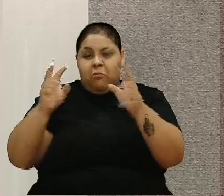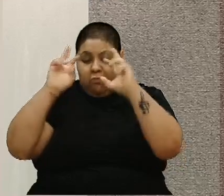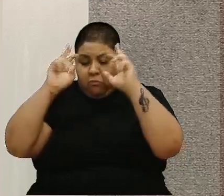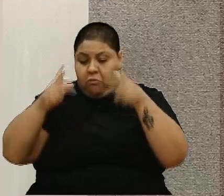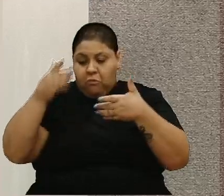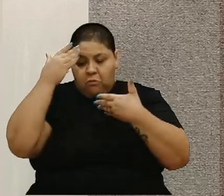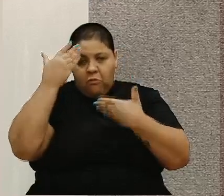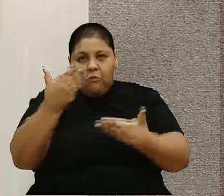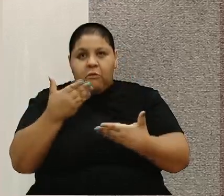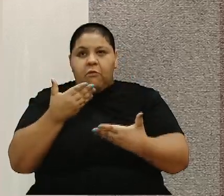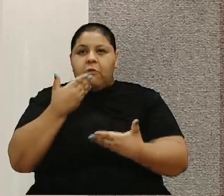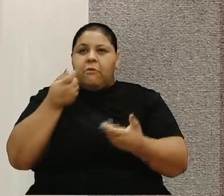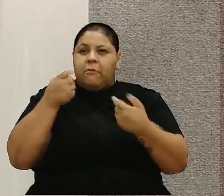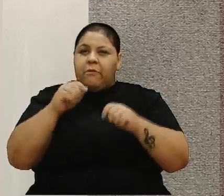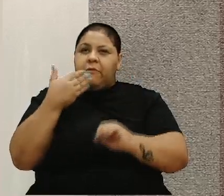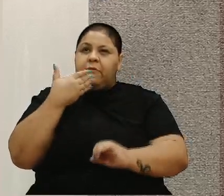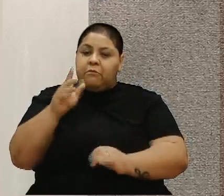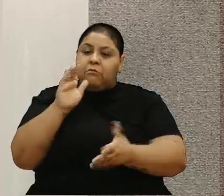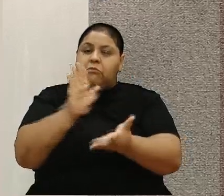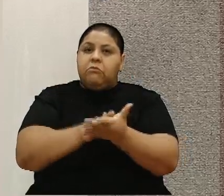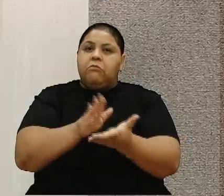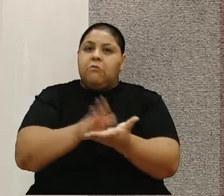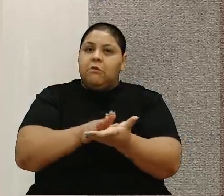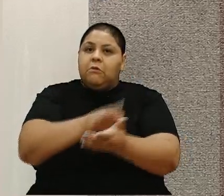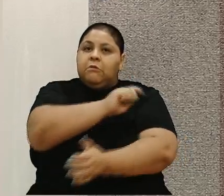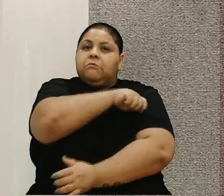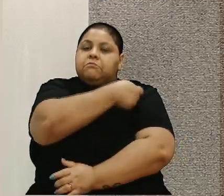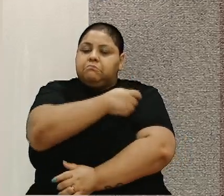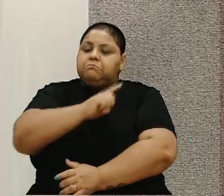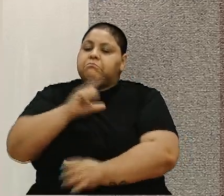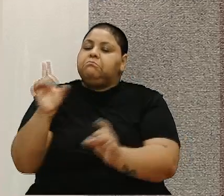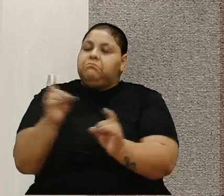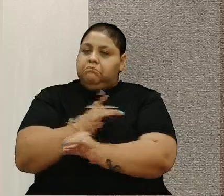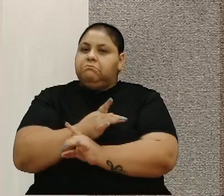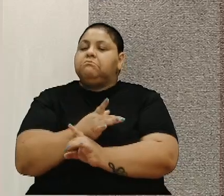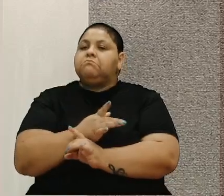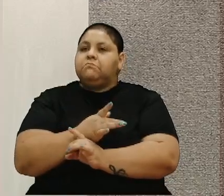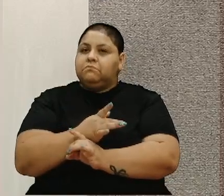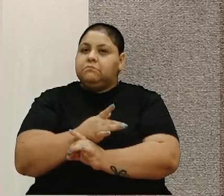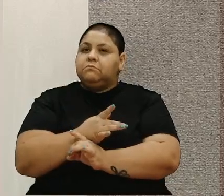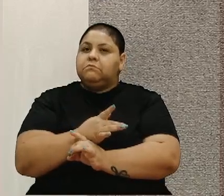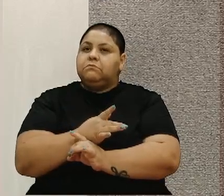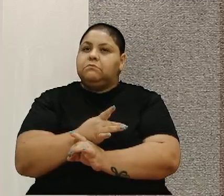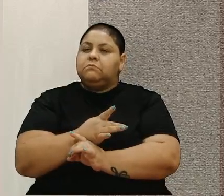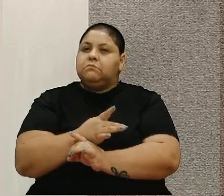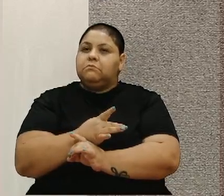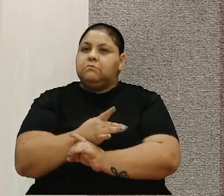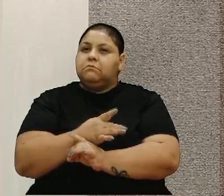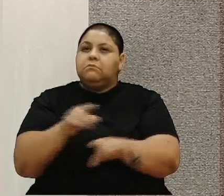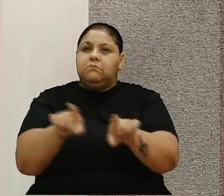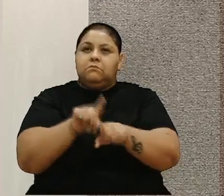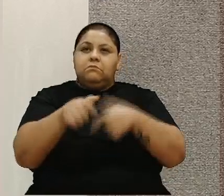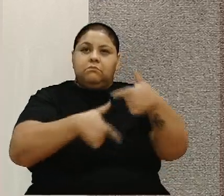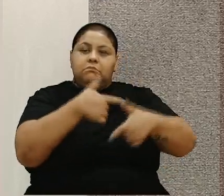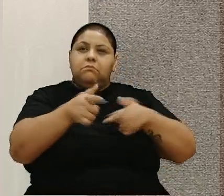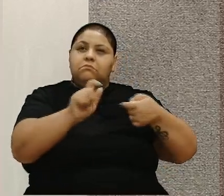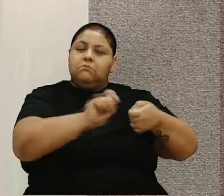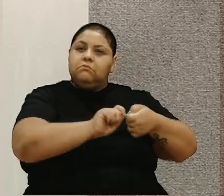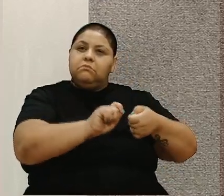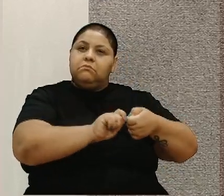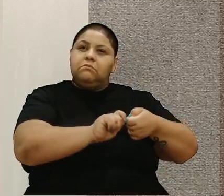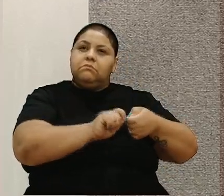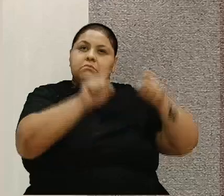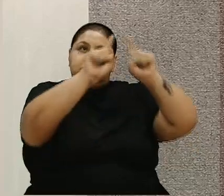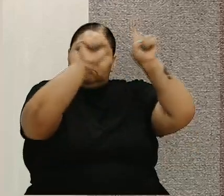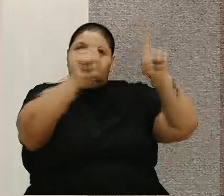a gente precisa solicitar e cobrar, fiscalizar, nós estamos lá sempre prontos. Da mesma forma, também pude verificar em loco o trabalho que foi feito pela